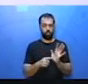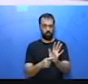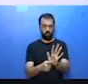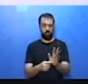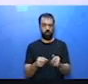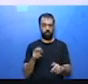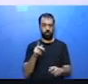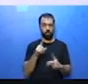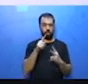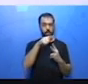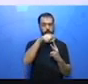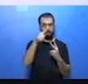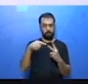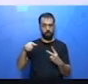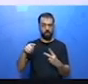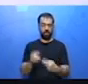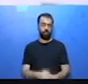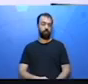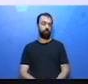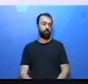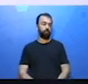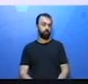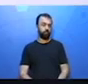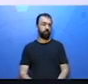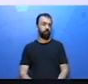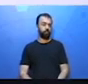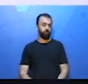vamos. Vamos deixar o π ali.